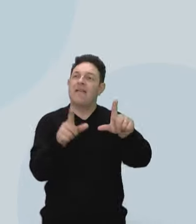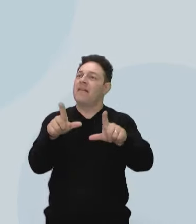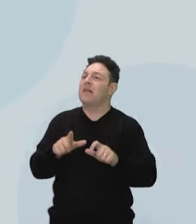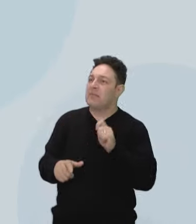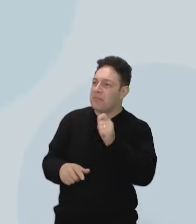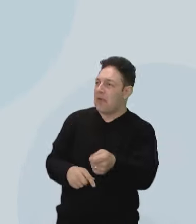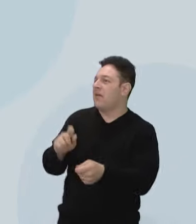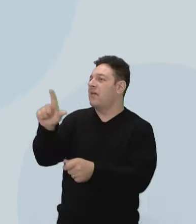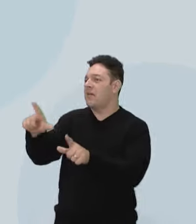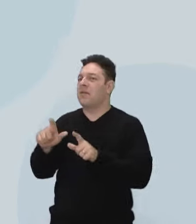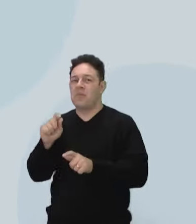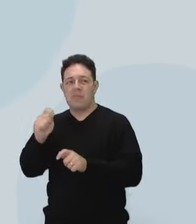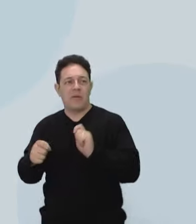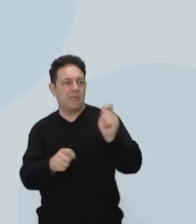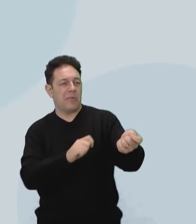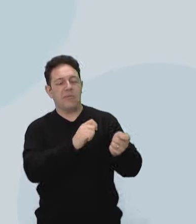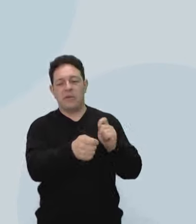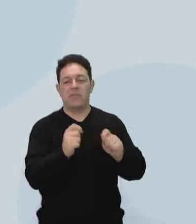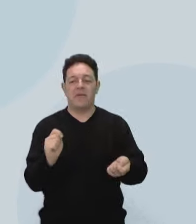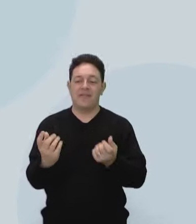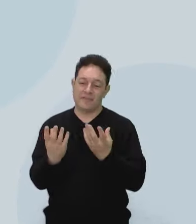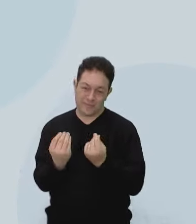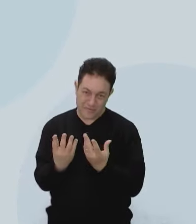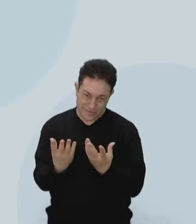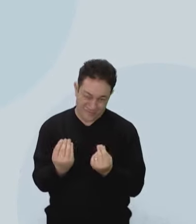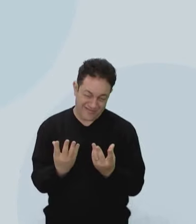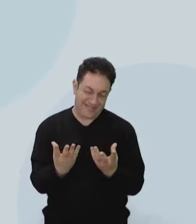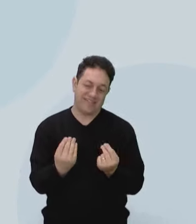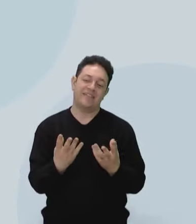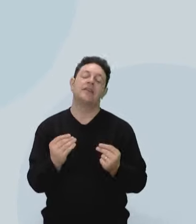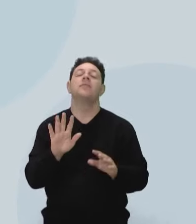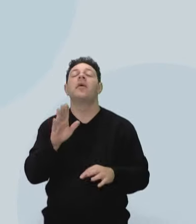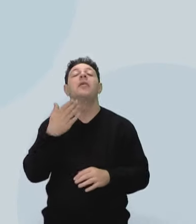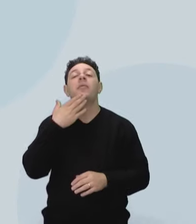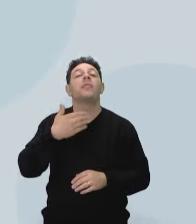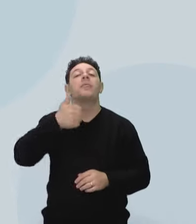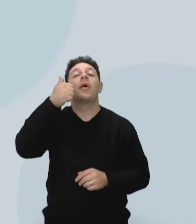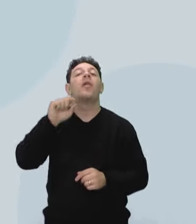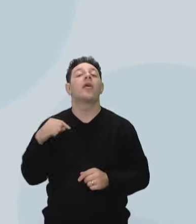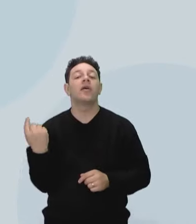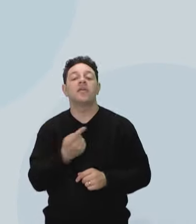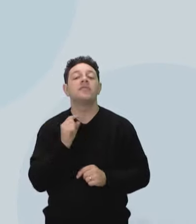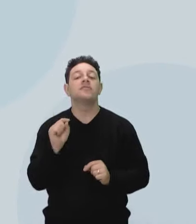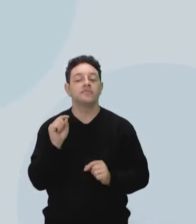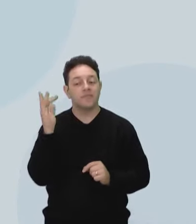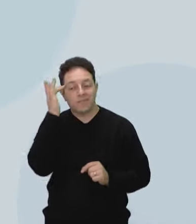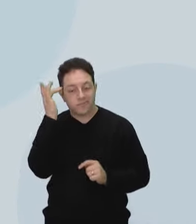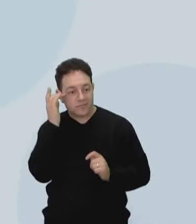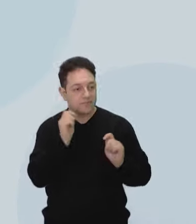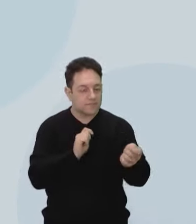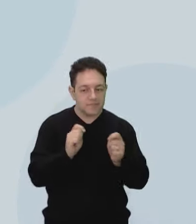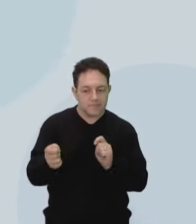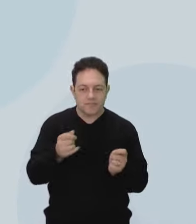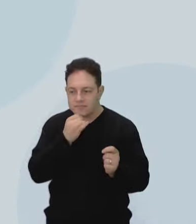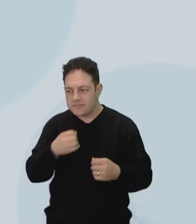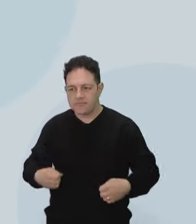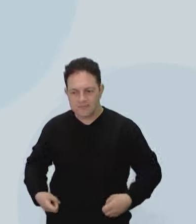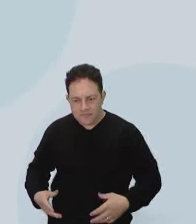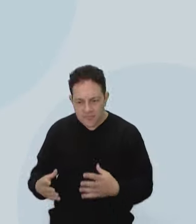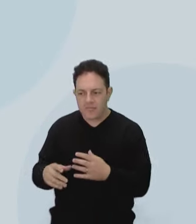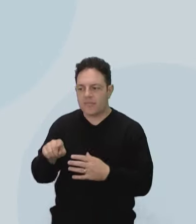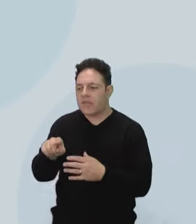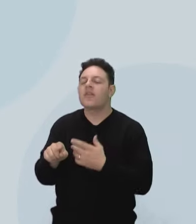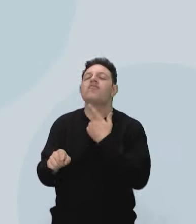no decorrer aí do nosso cotidiano, o que é melhor, né? A gente gastar com o